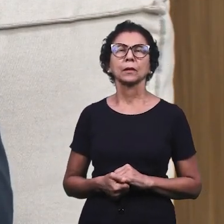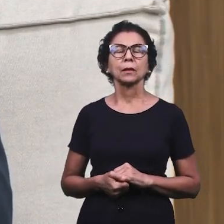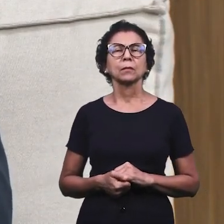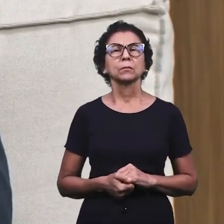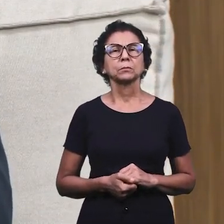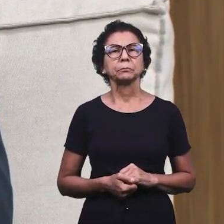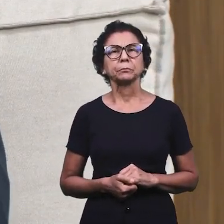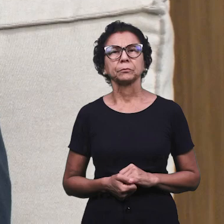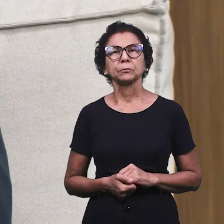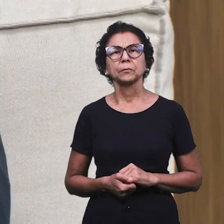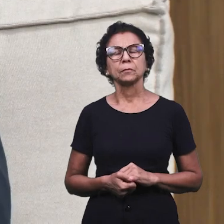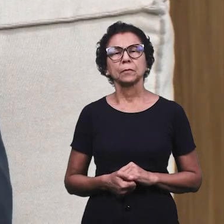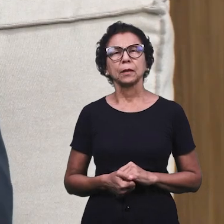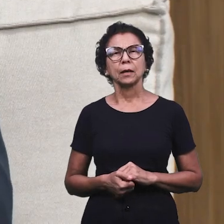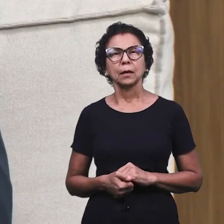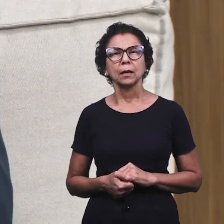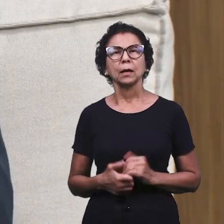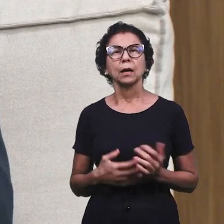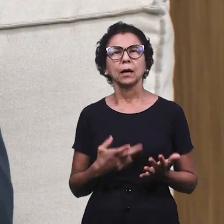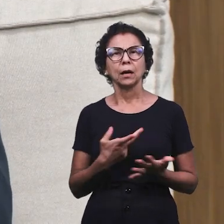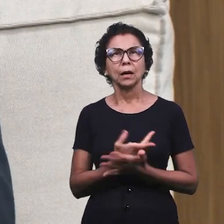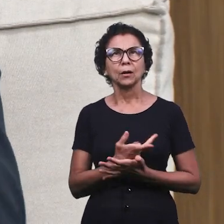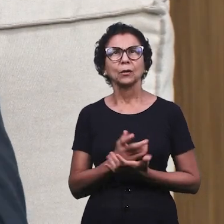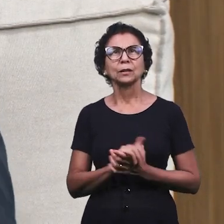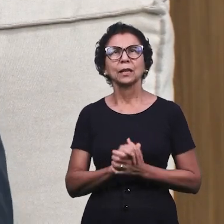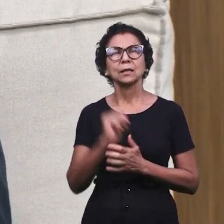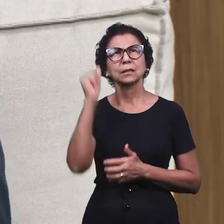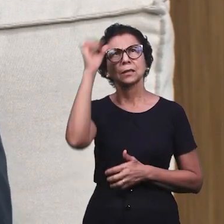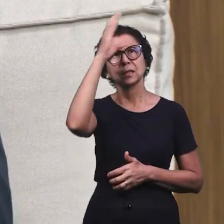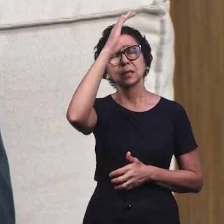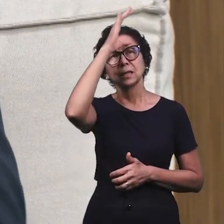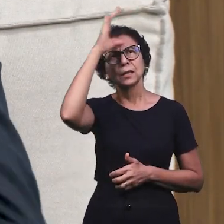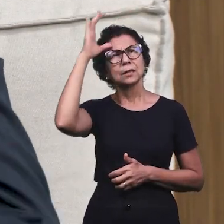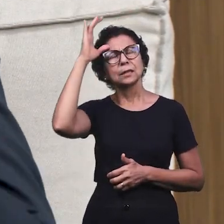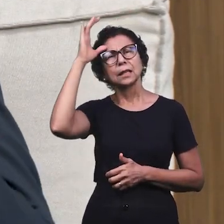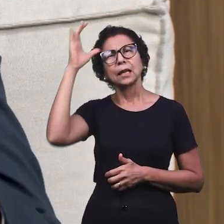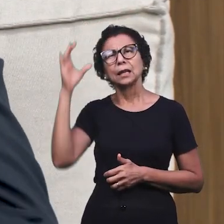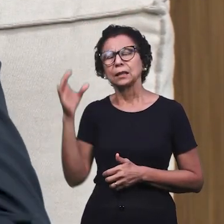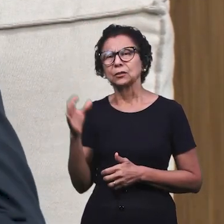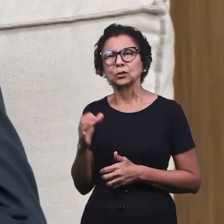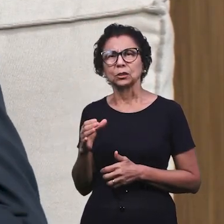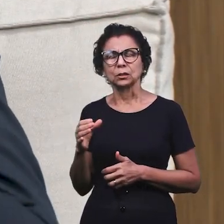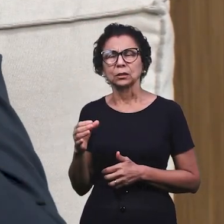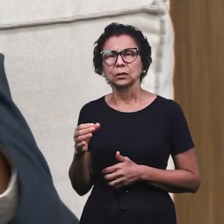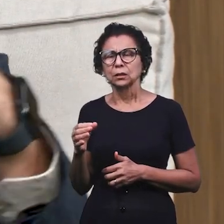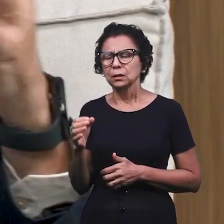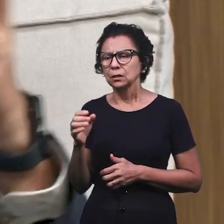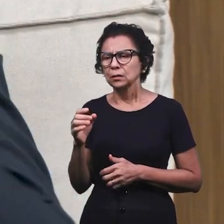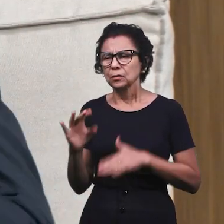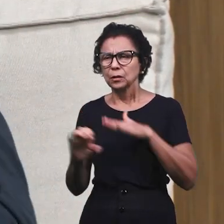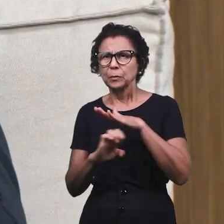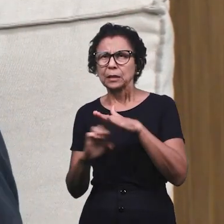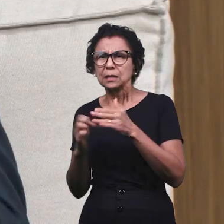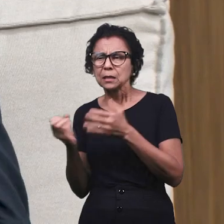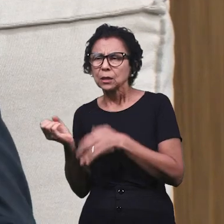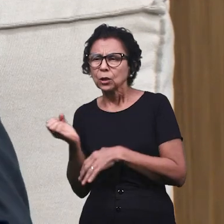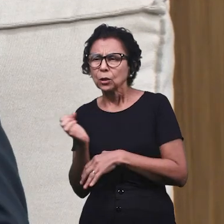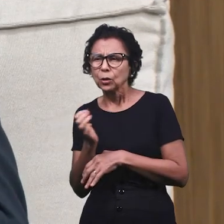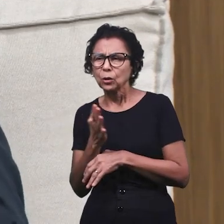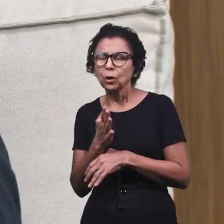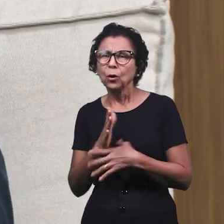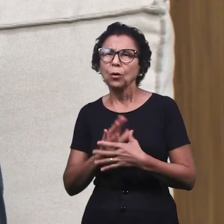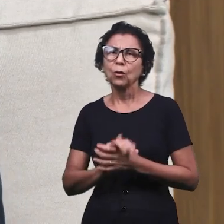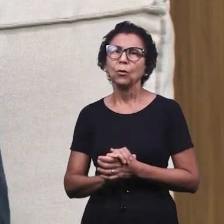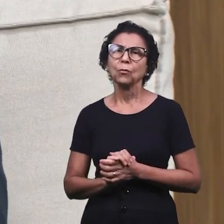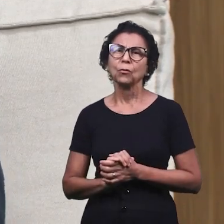cliente que vem novo, está querendo importar, a pessoa começou lá do zero e está crescendo, faturando milhões, agora é